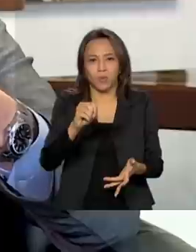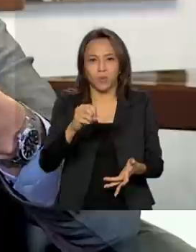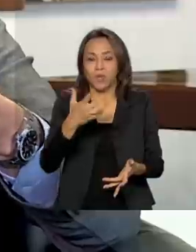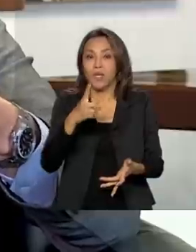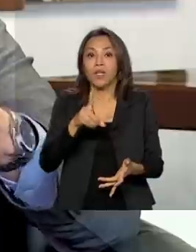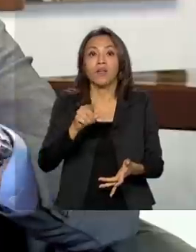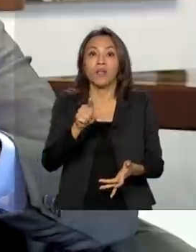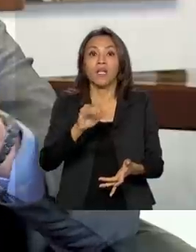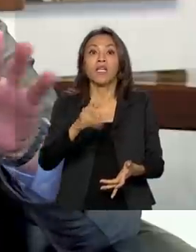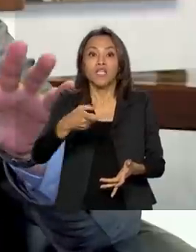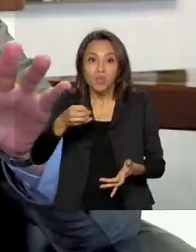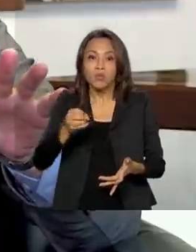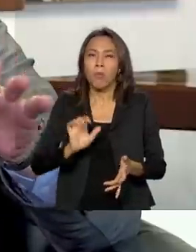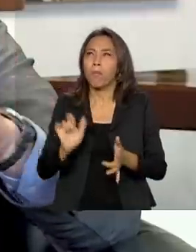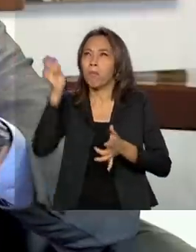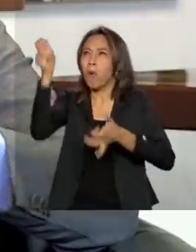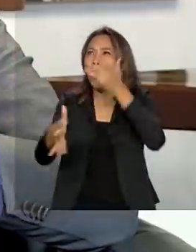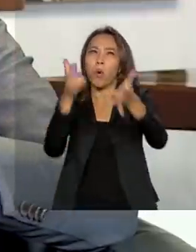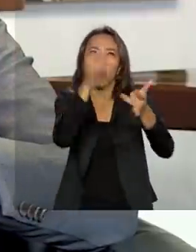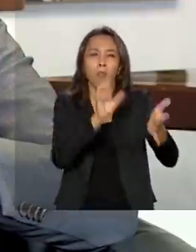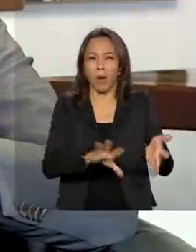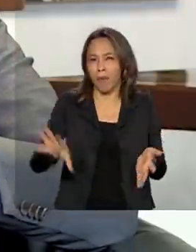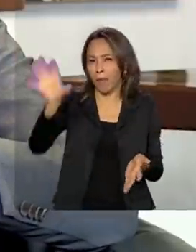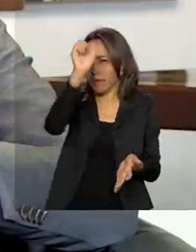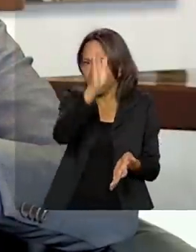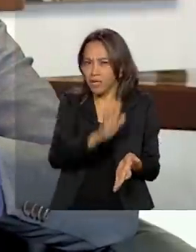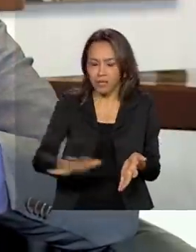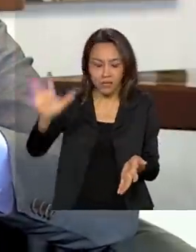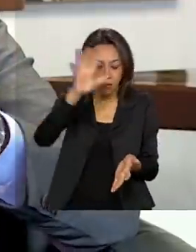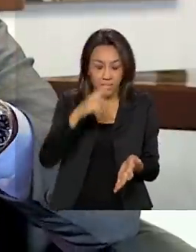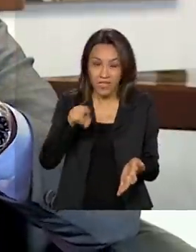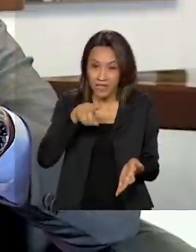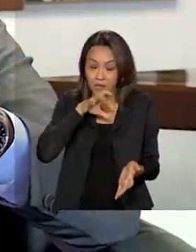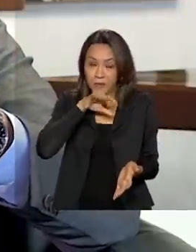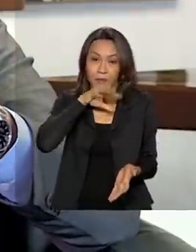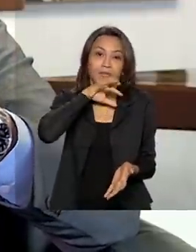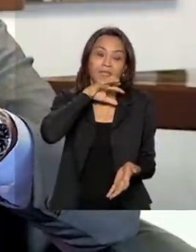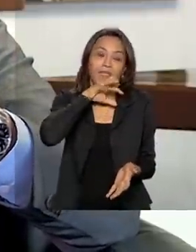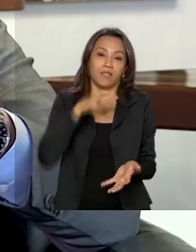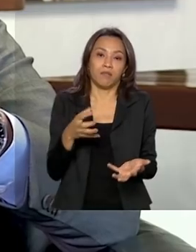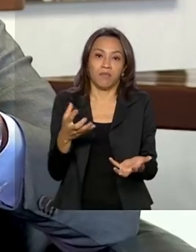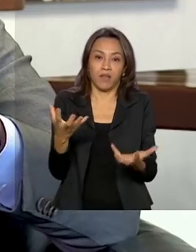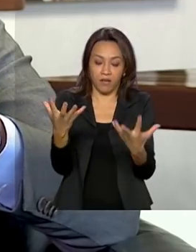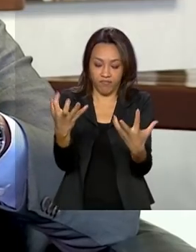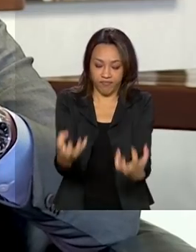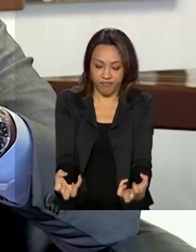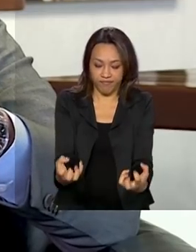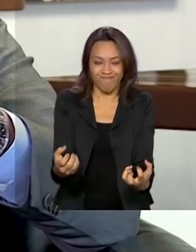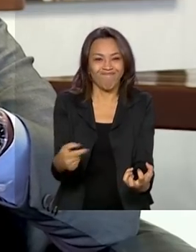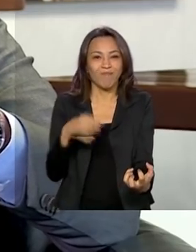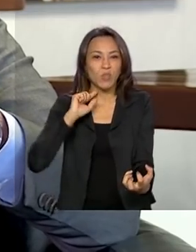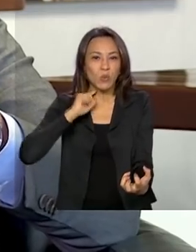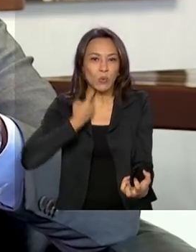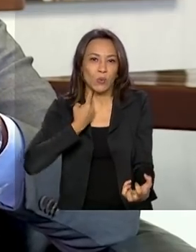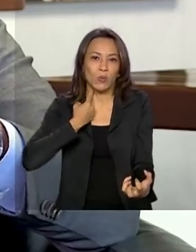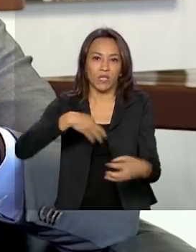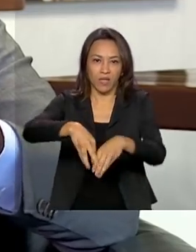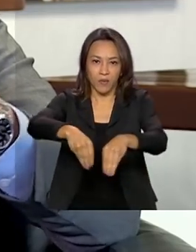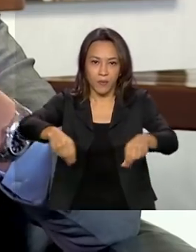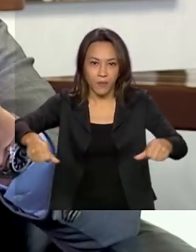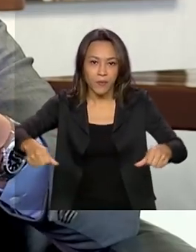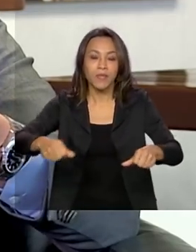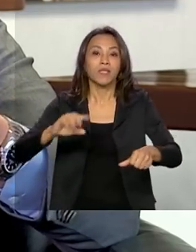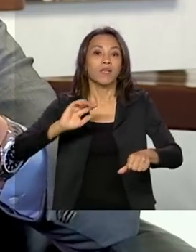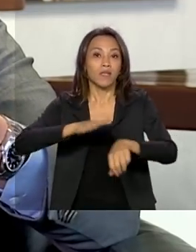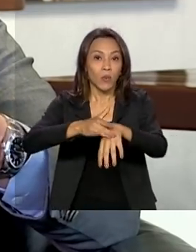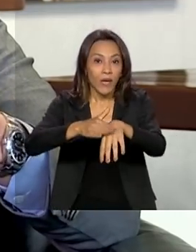mil lixões espalhados em todas as regiões, e isso é muito ruim, contamina o solo, transmite doenças, muito ruim ao meio